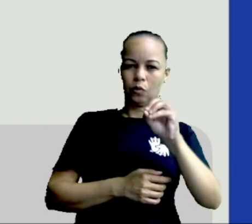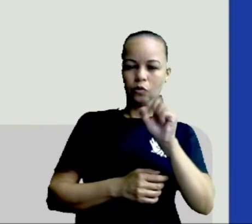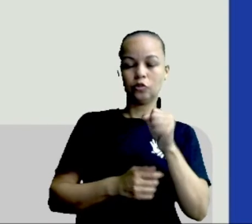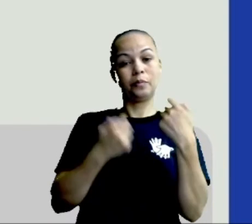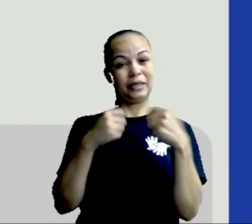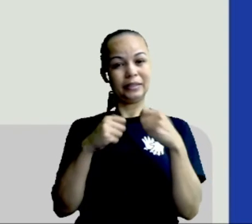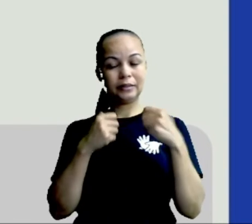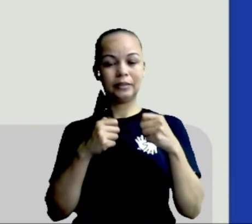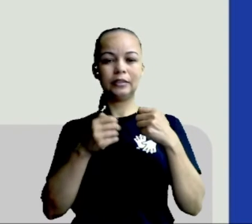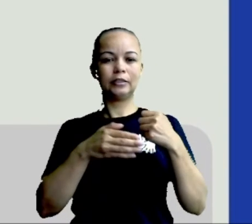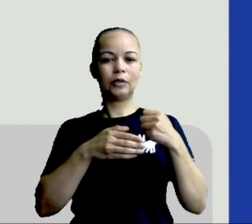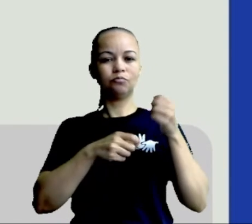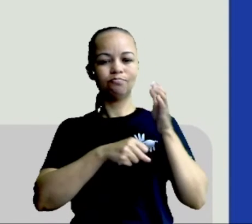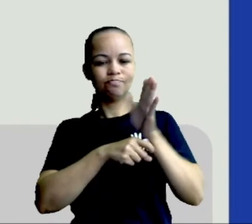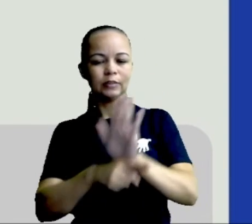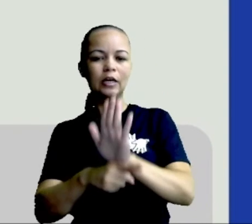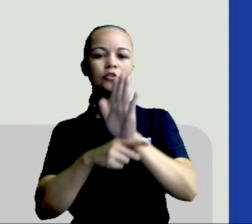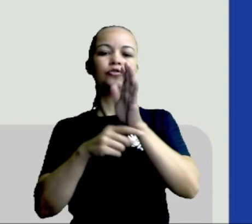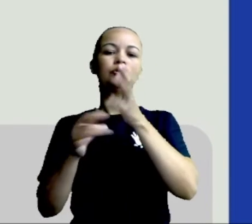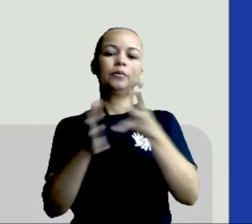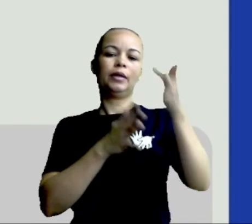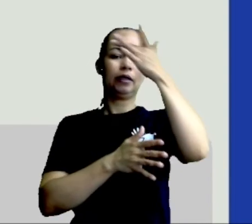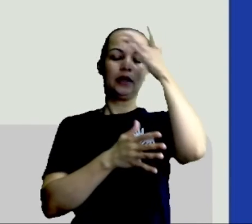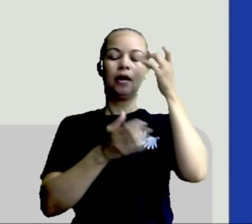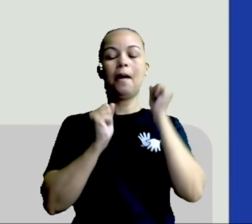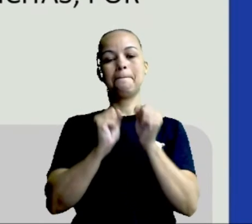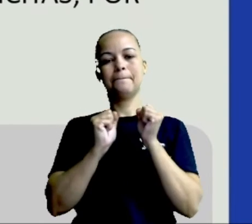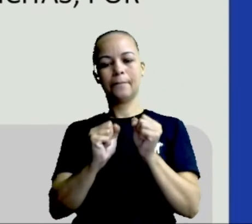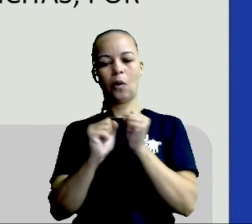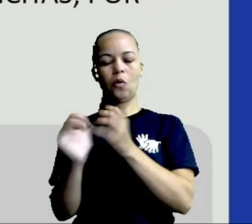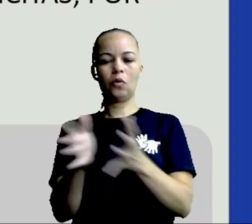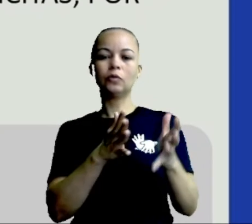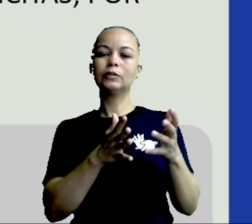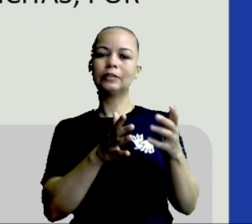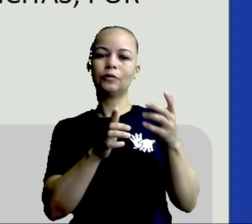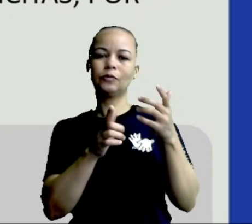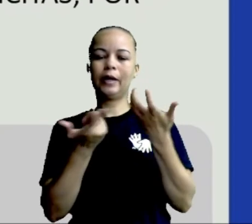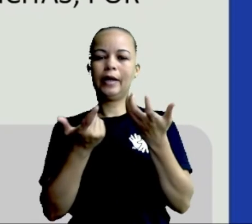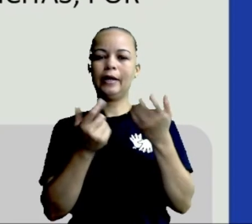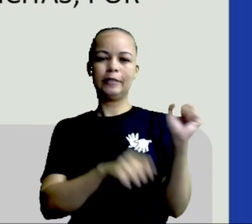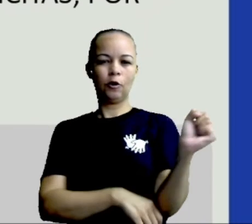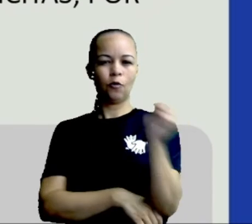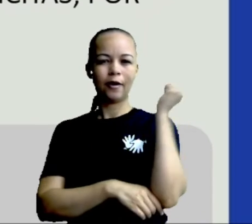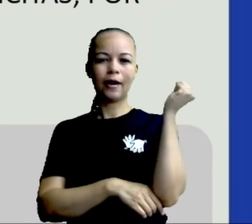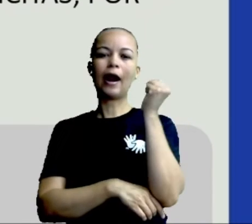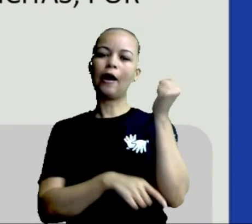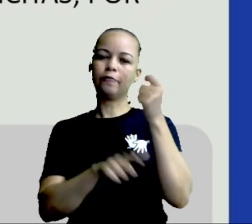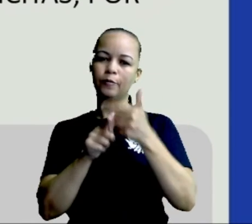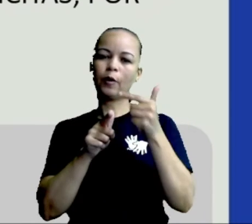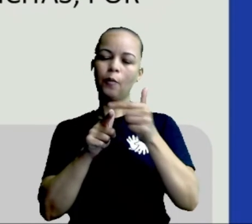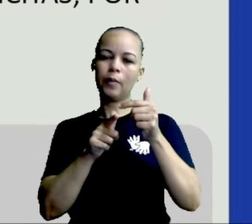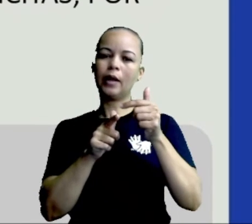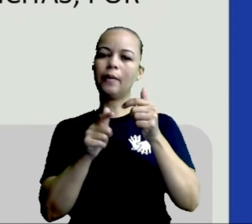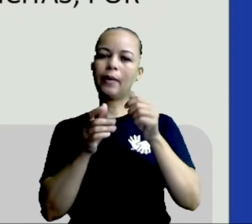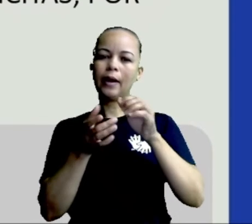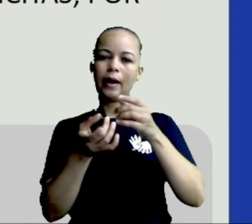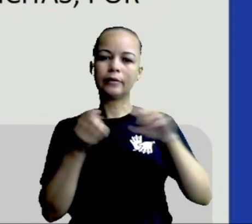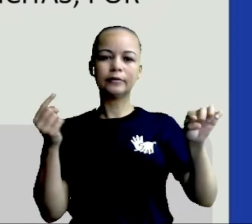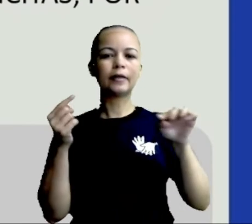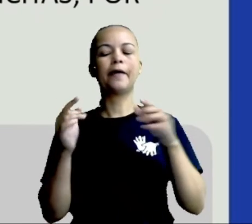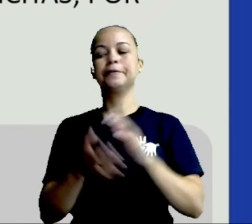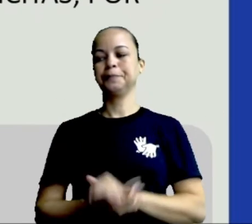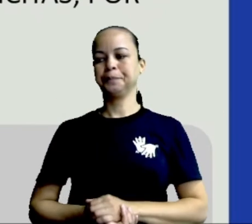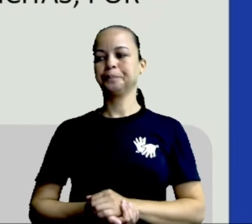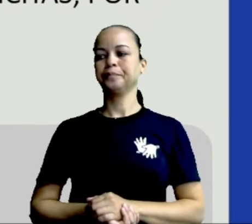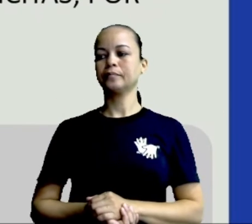pessoas, para que elas possam enfrentar e sair desse grave problema, tá certo? E as consequências?